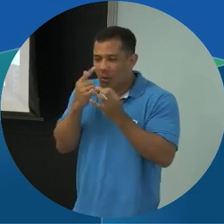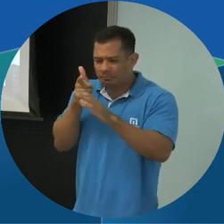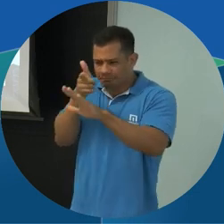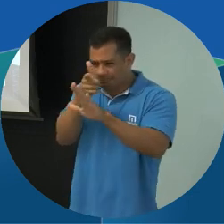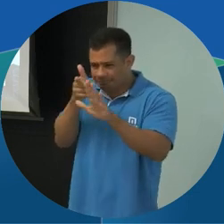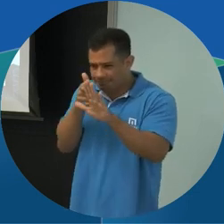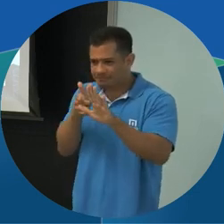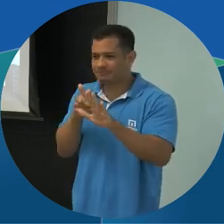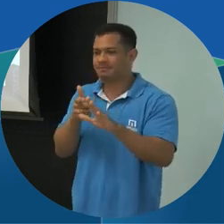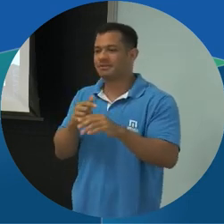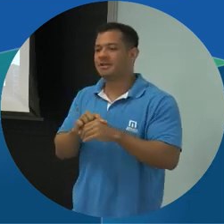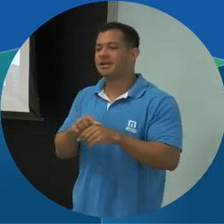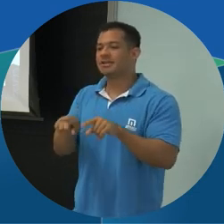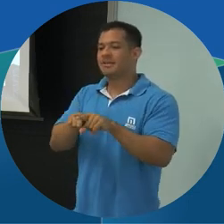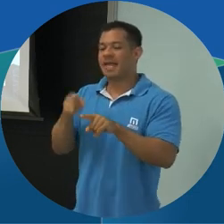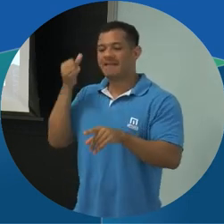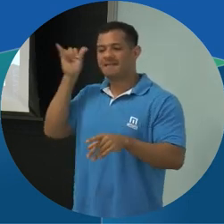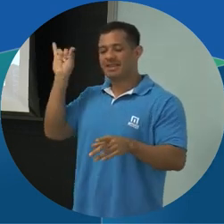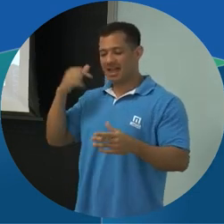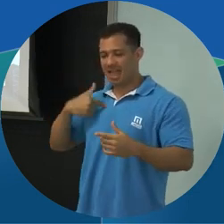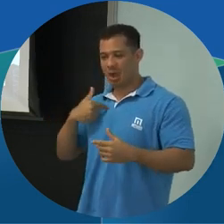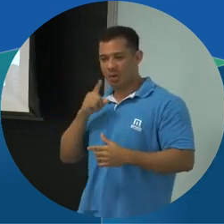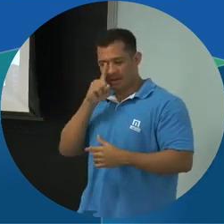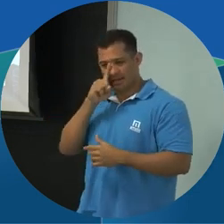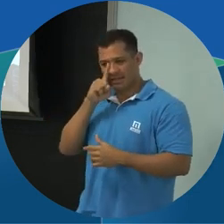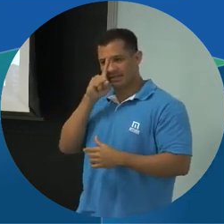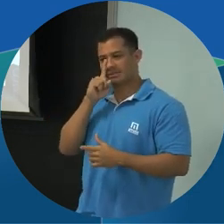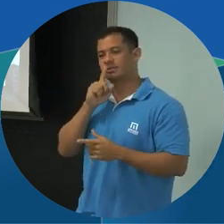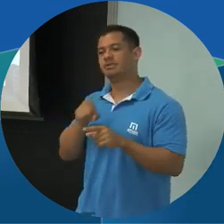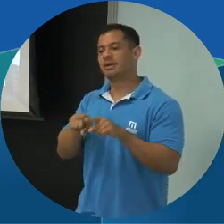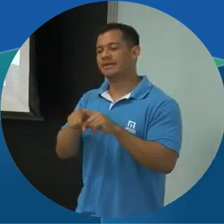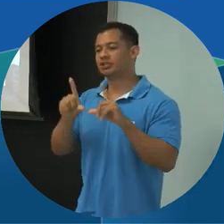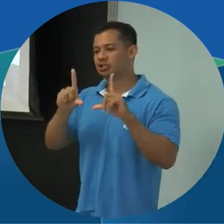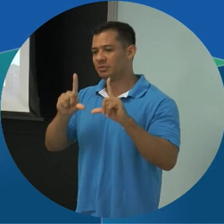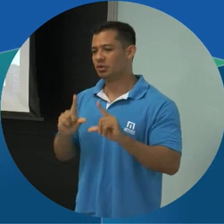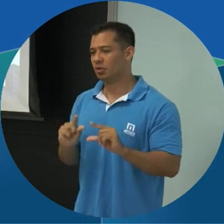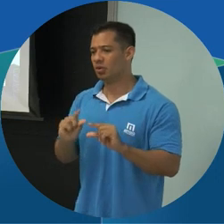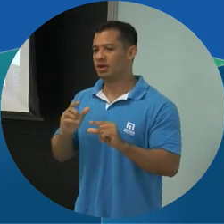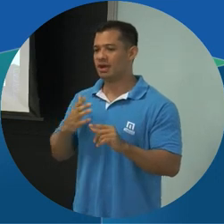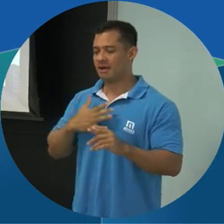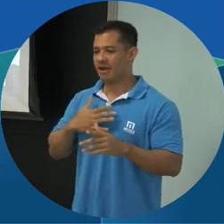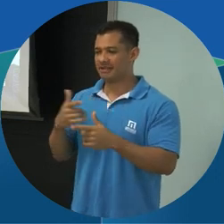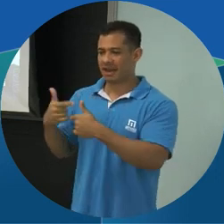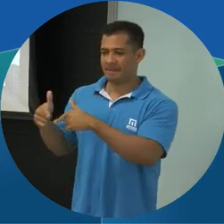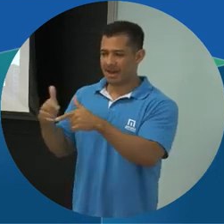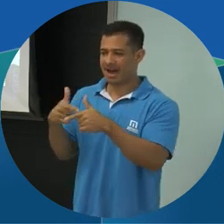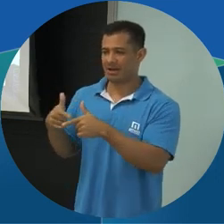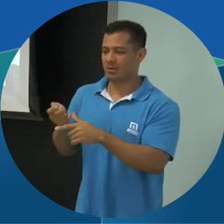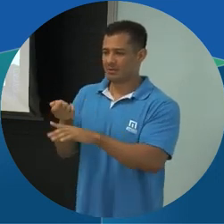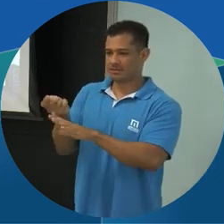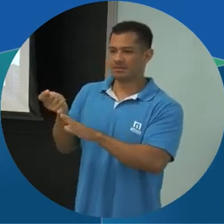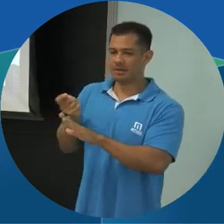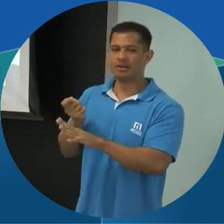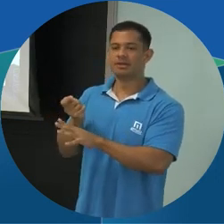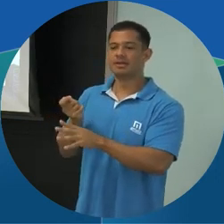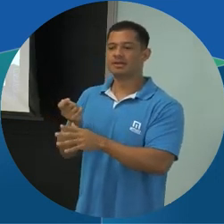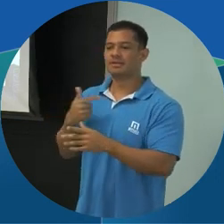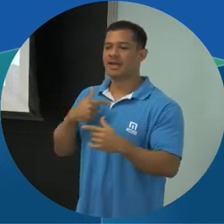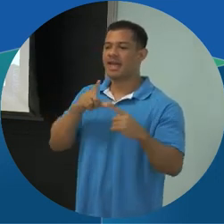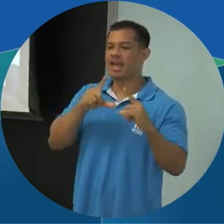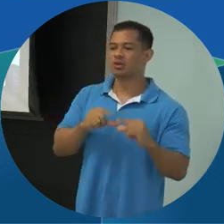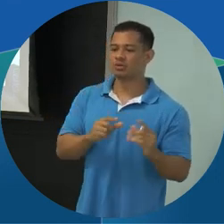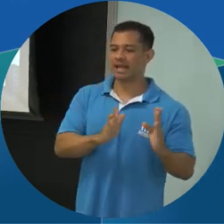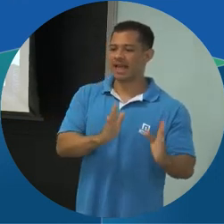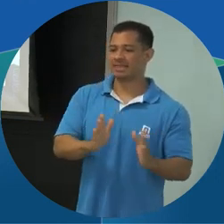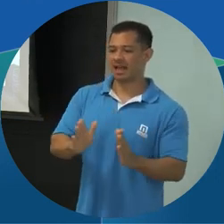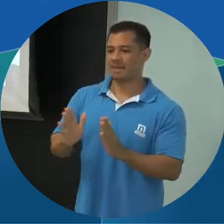exposição do colaborador a risco, diminui o efetivo para execução de trabalho e reduz as etapas do processo. Agora há pouco a gente